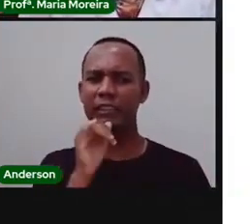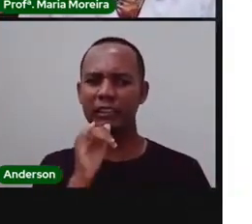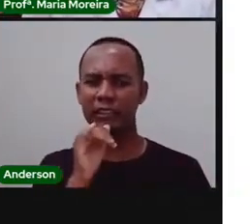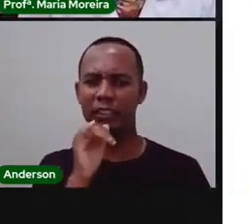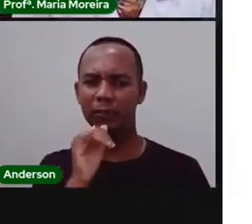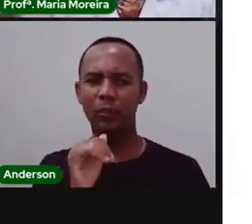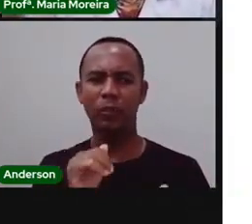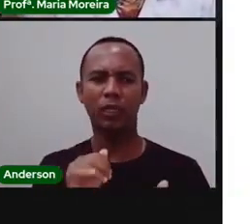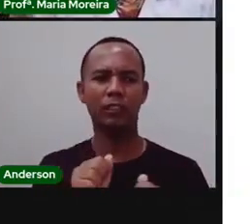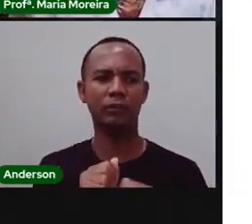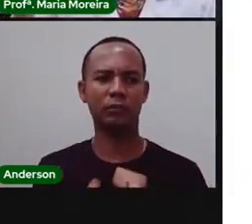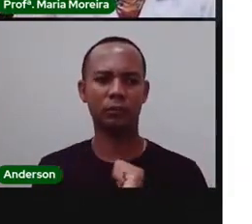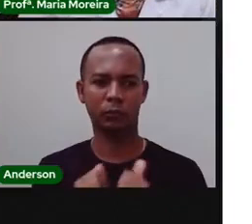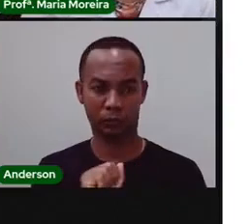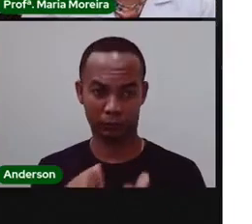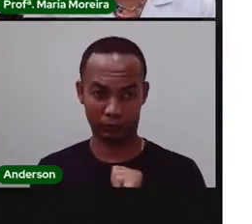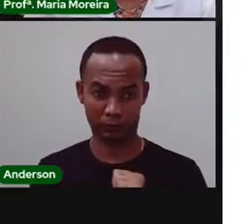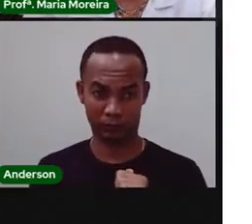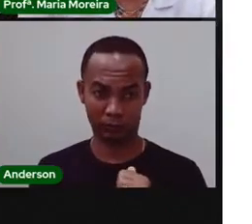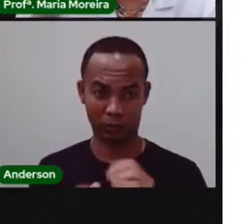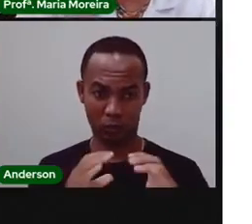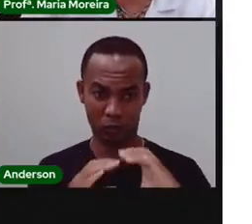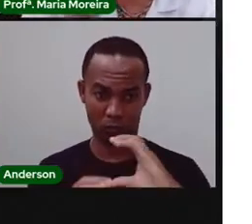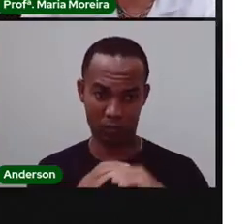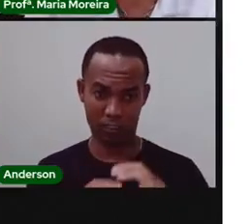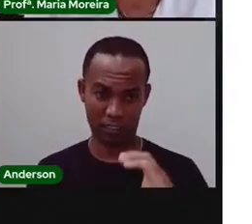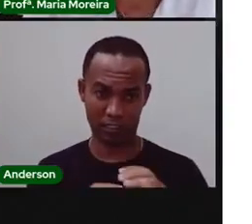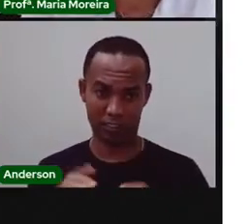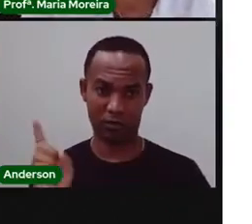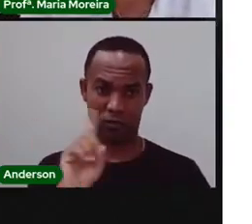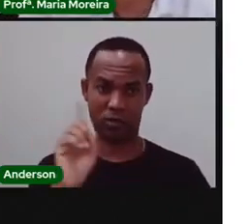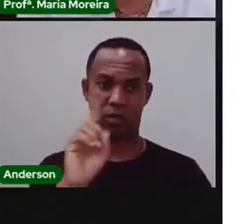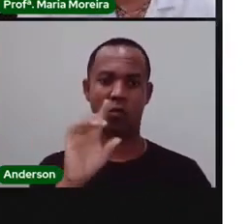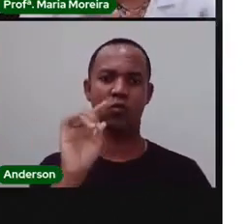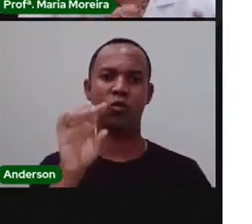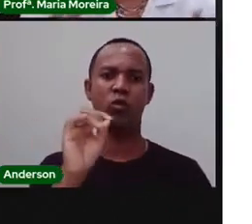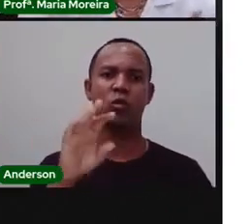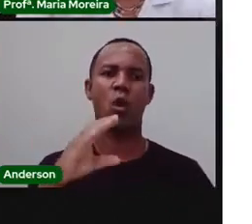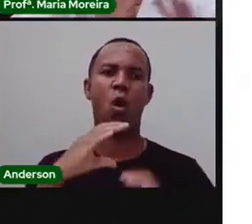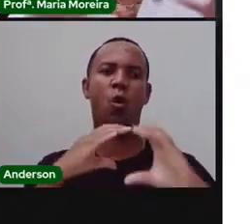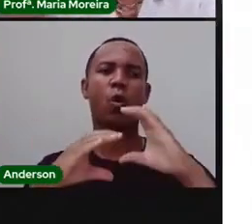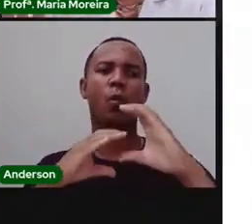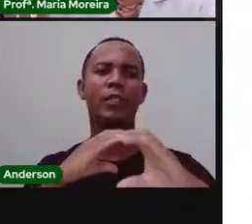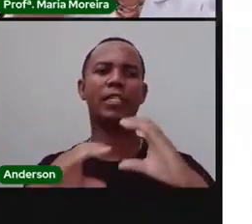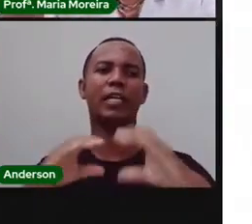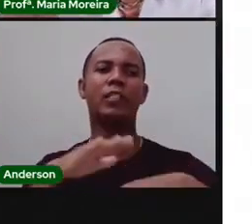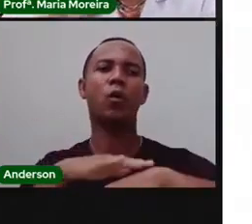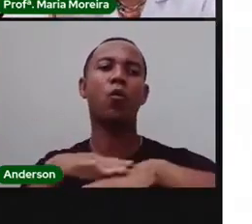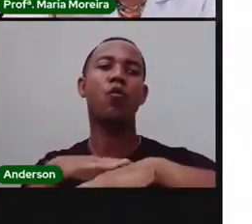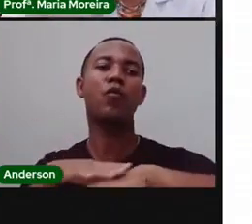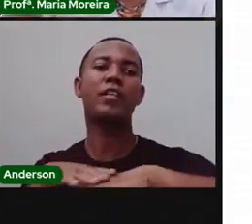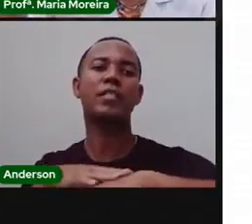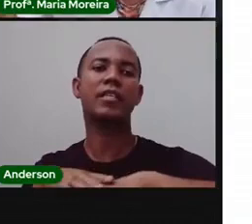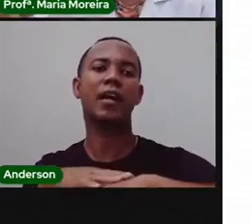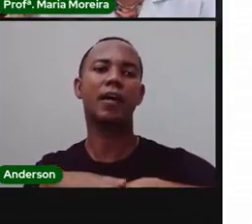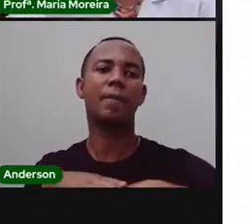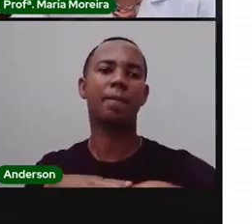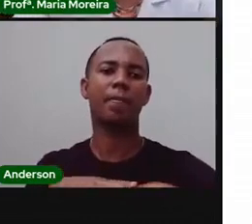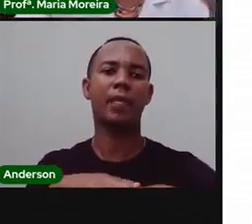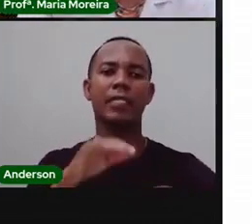vale jogo, tá? Então a Pro não quer nada sobre jogos aqui embaixo. Só os meios de comunicação que vocês usam para conversar. Por exemplo,